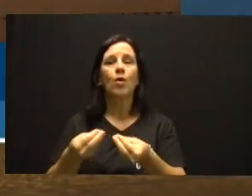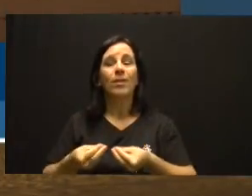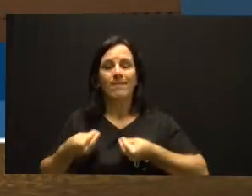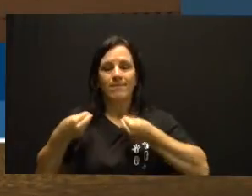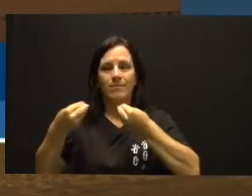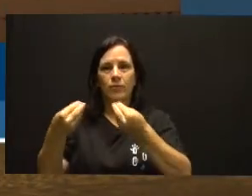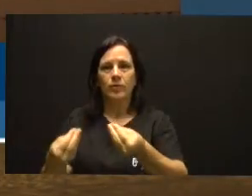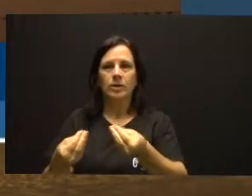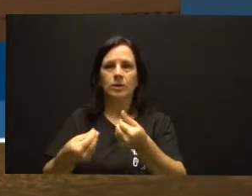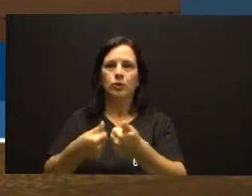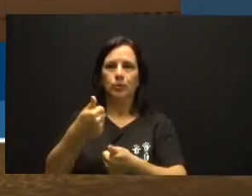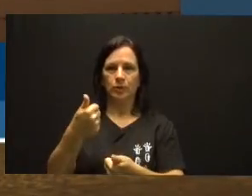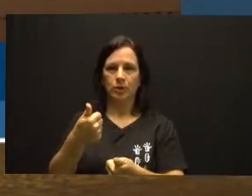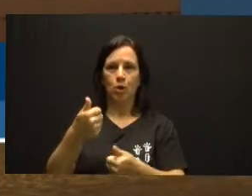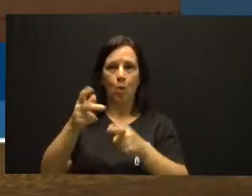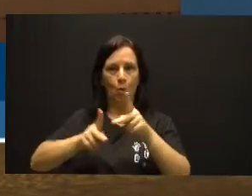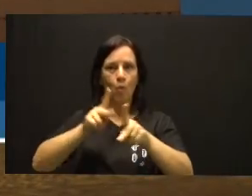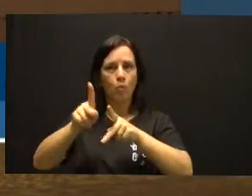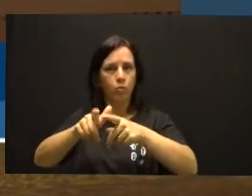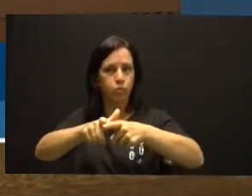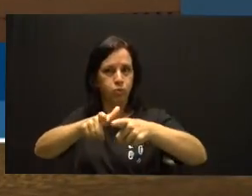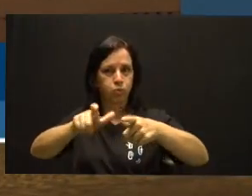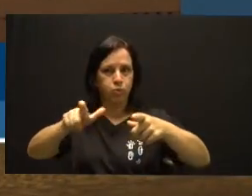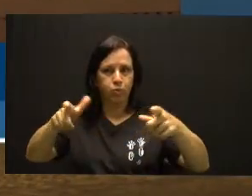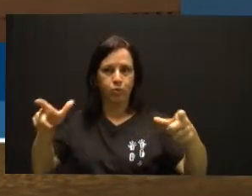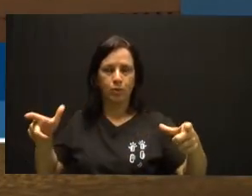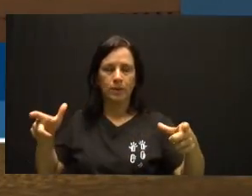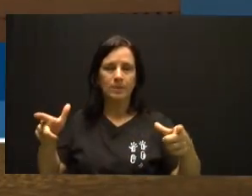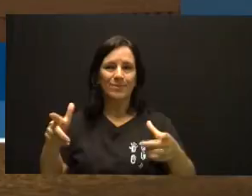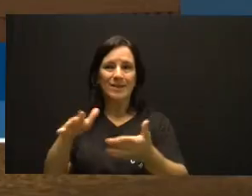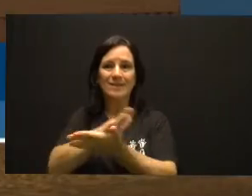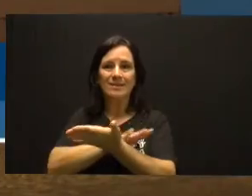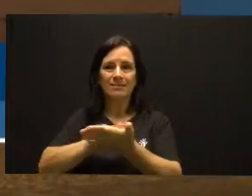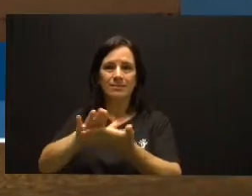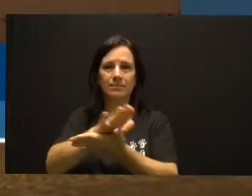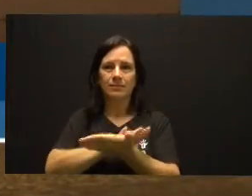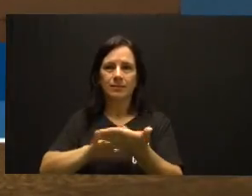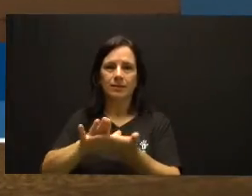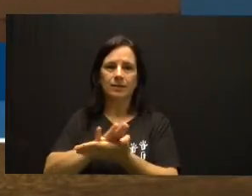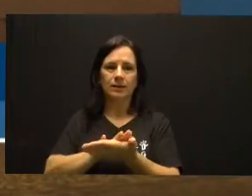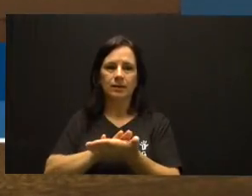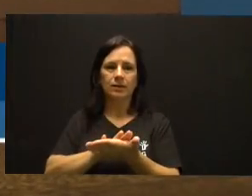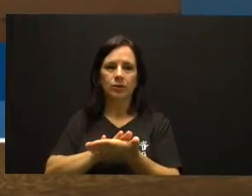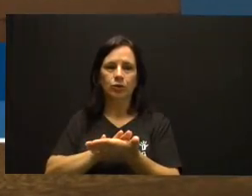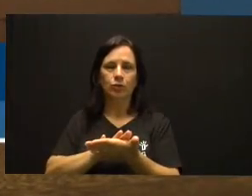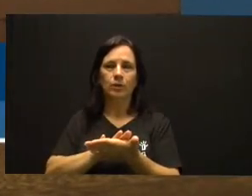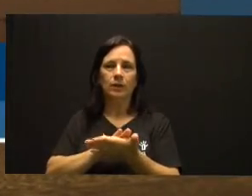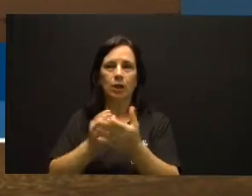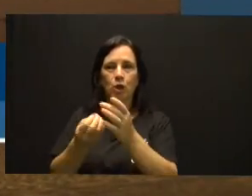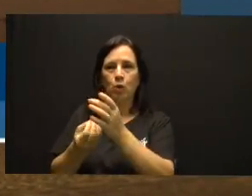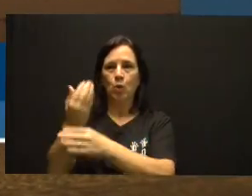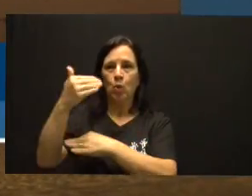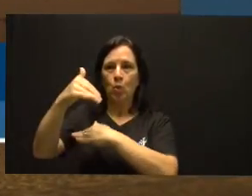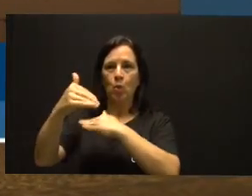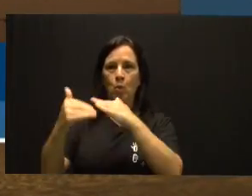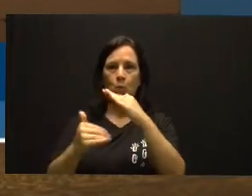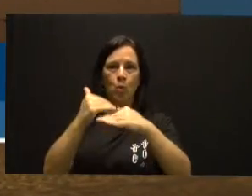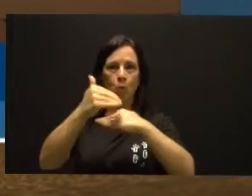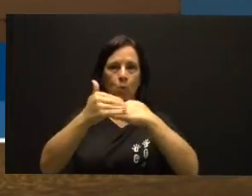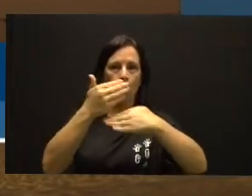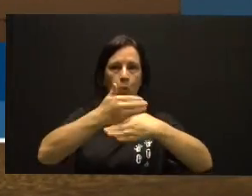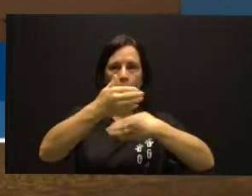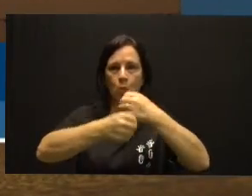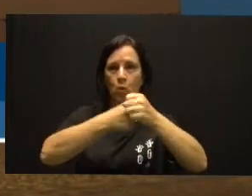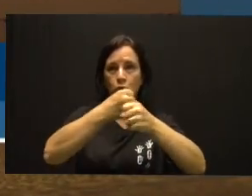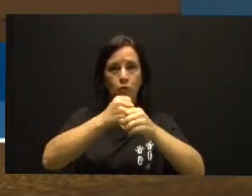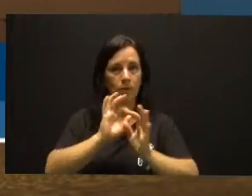oferecido? A população cresceu em 30 anos, mas nada foi construído. E nós precisamos estar